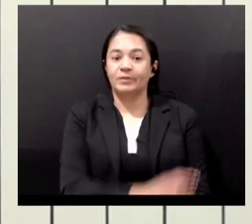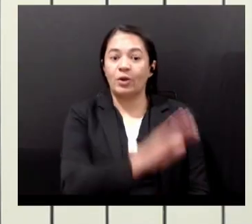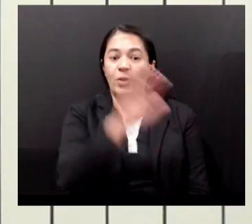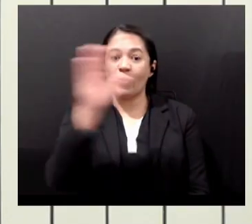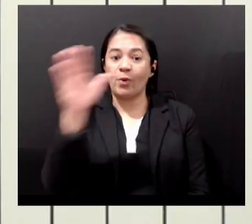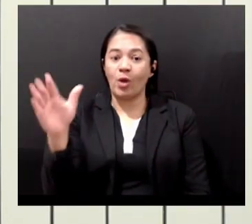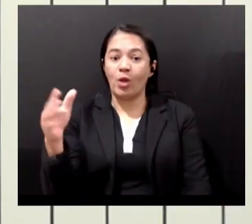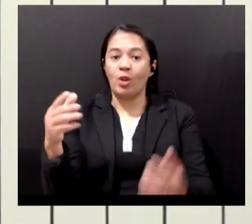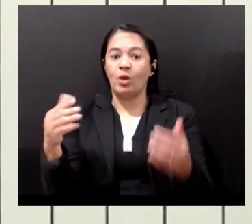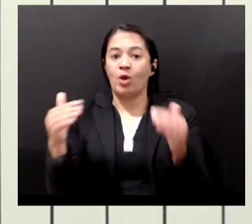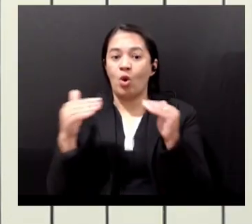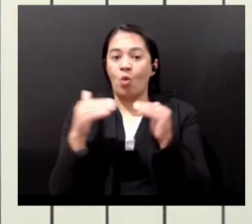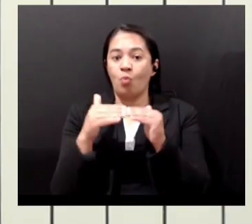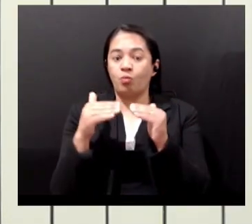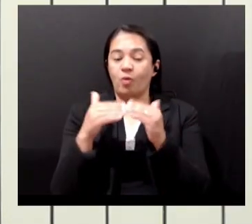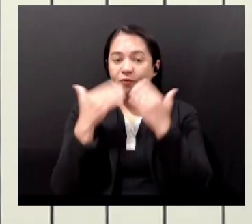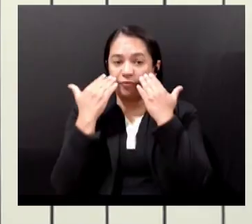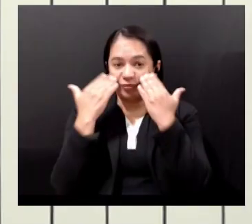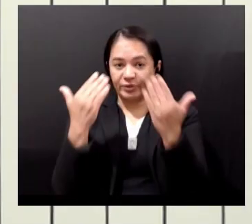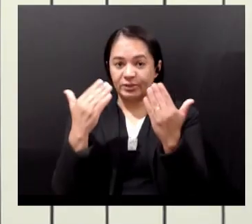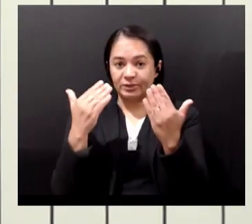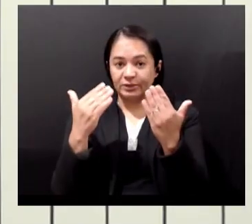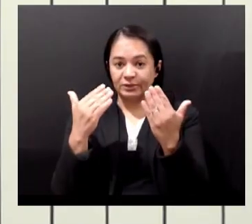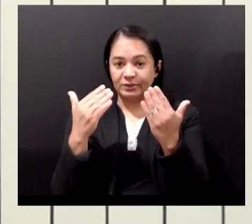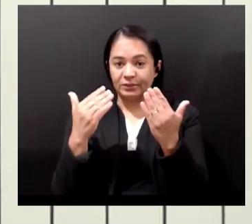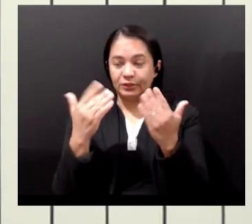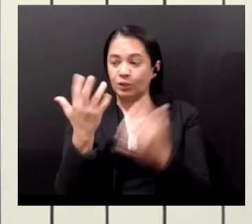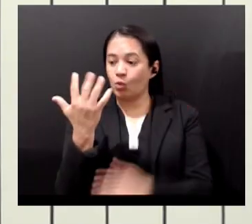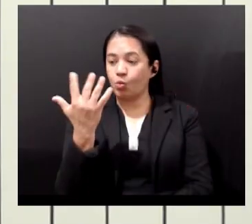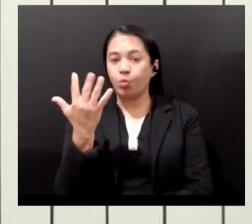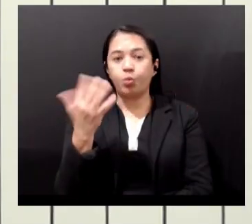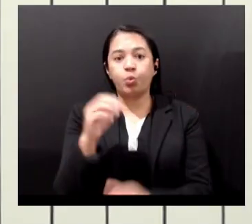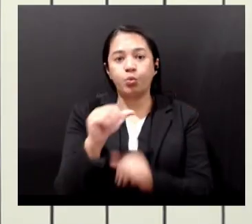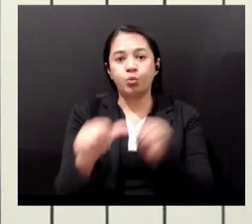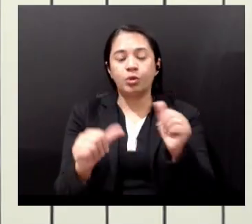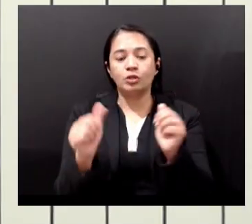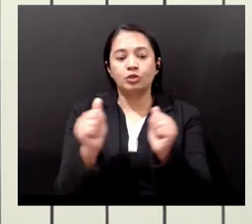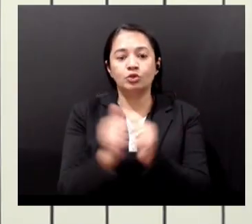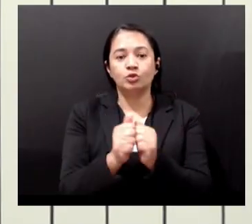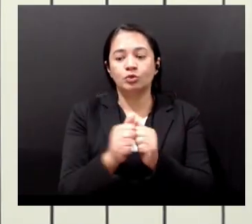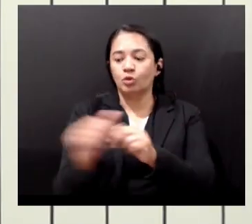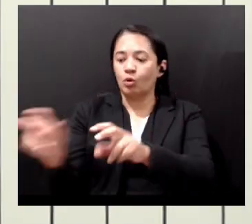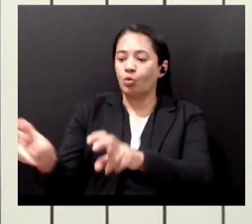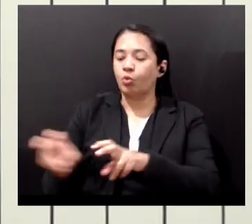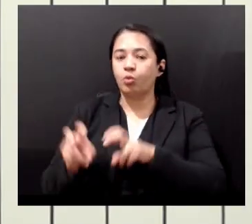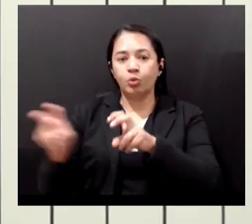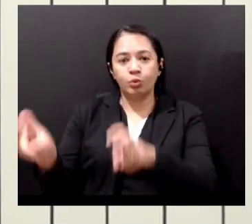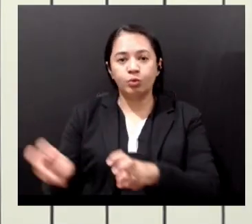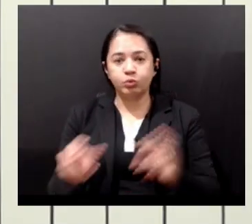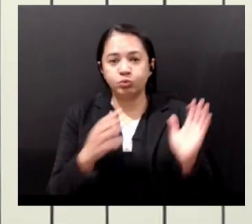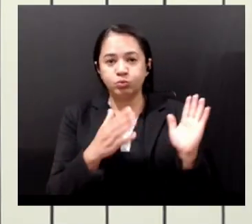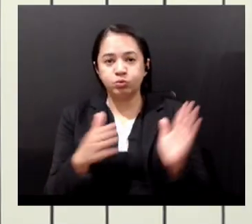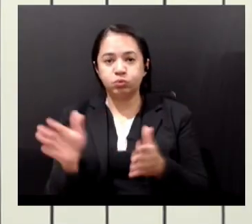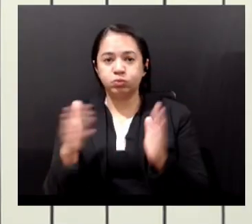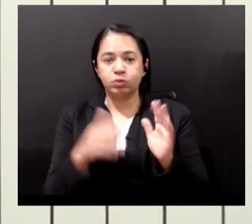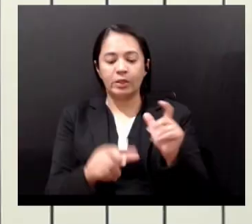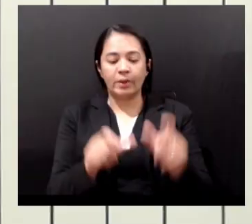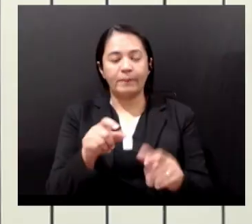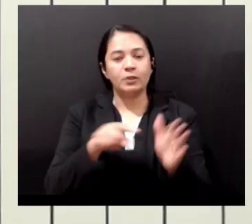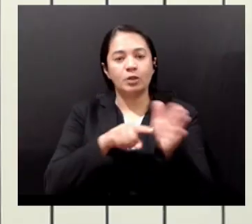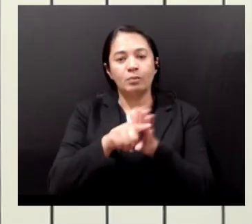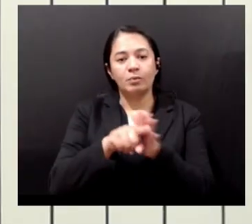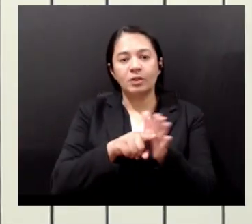Olá! Combinar o enfrentamento das mudanças climáticas com a produção agrícola. Pesquisadores